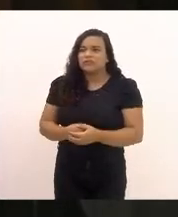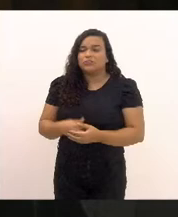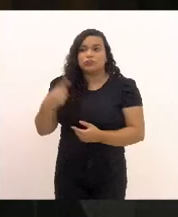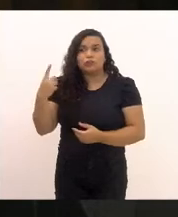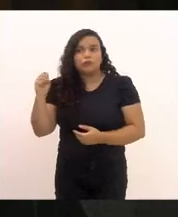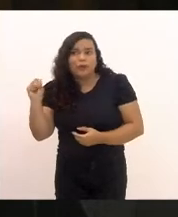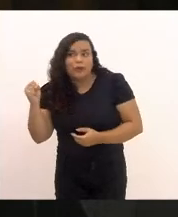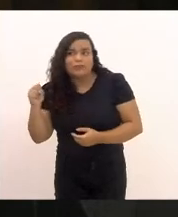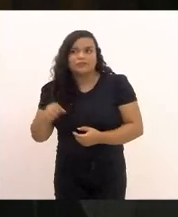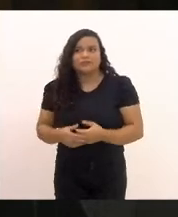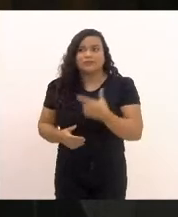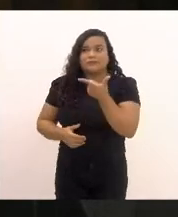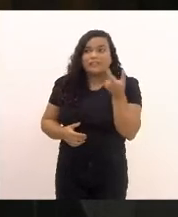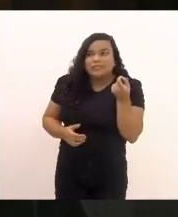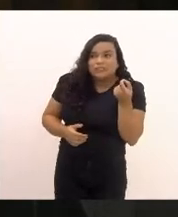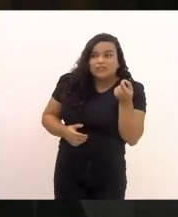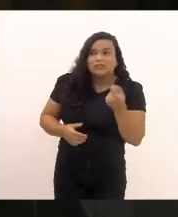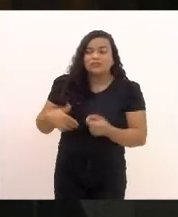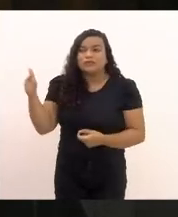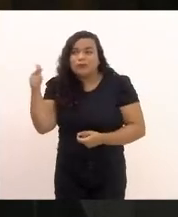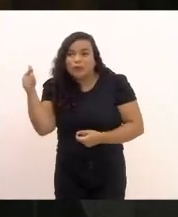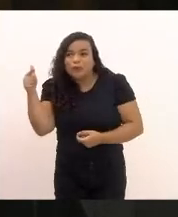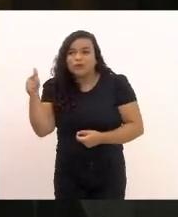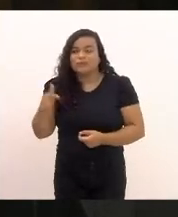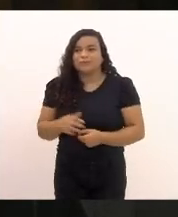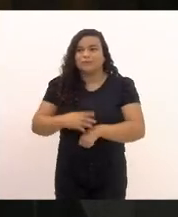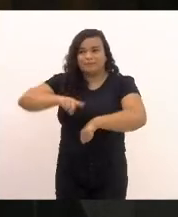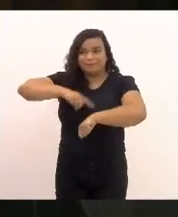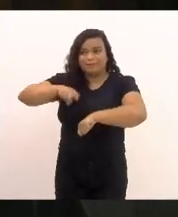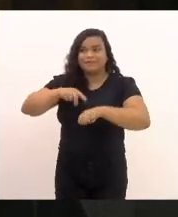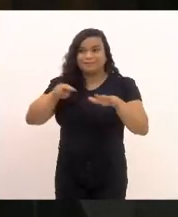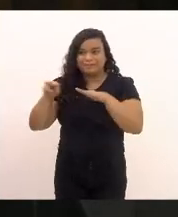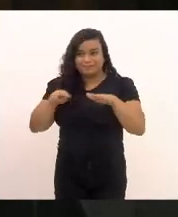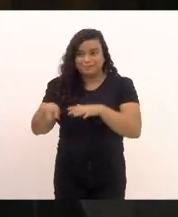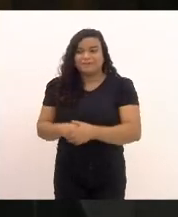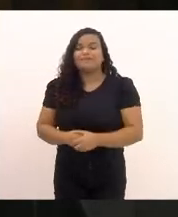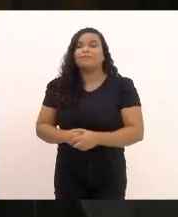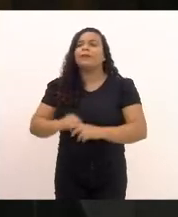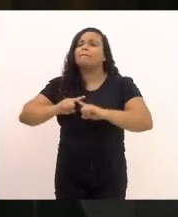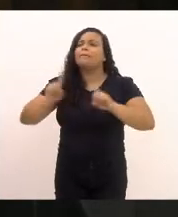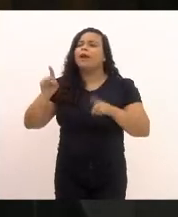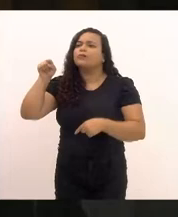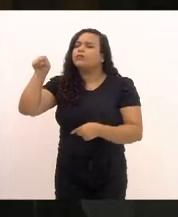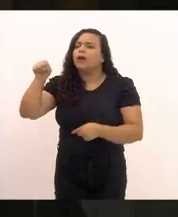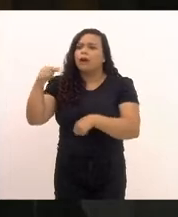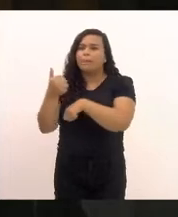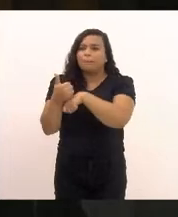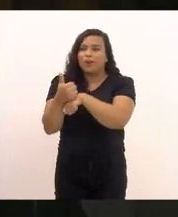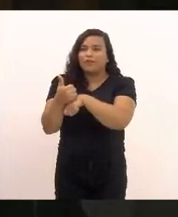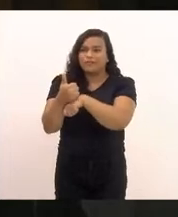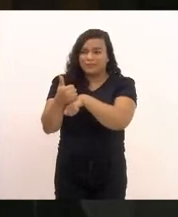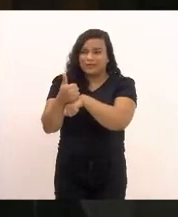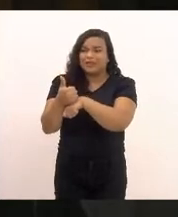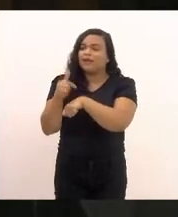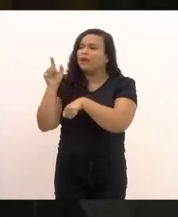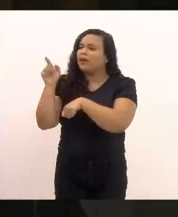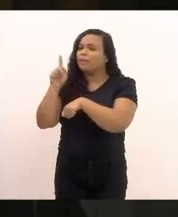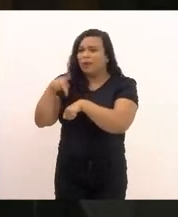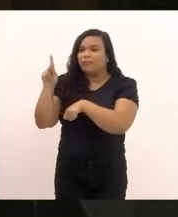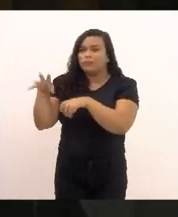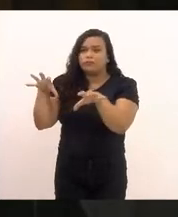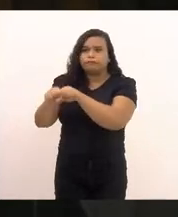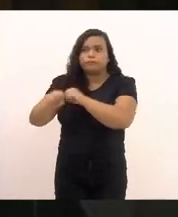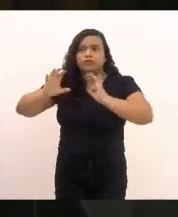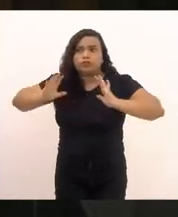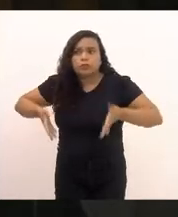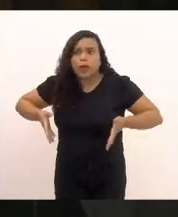16, 18, 20, 22 horas, o que faz com que, muitas vezes, esse profissional de educação, esse professor que se formou, ele tenha